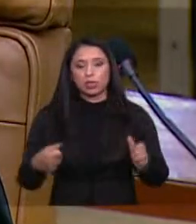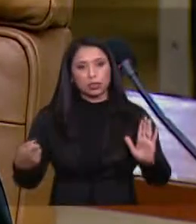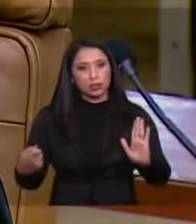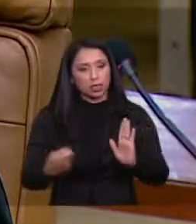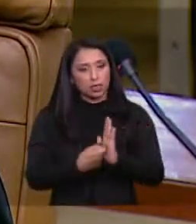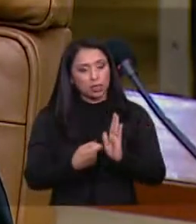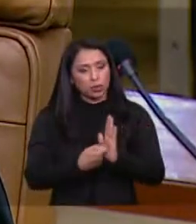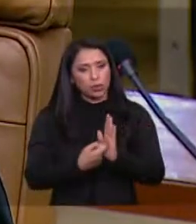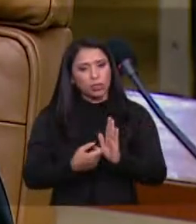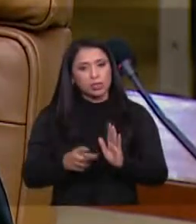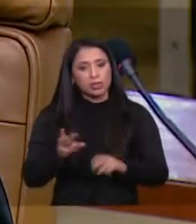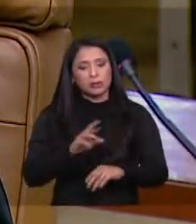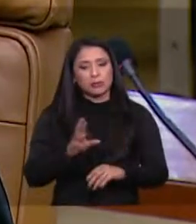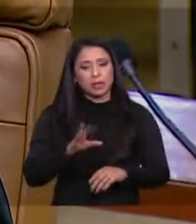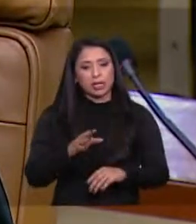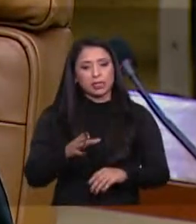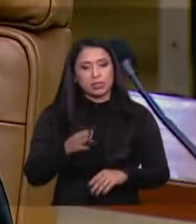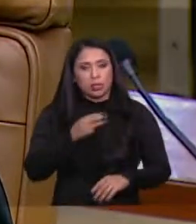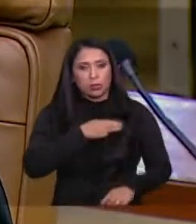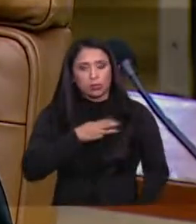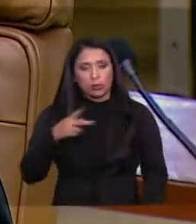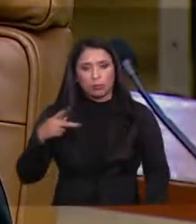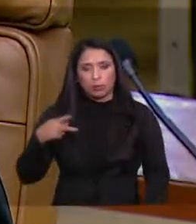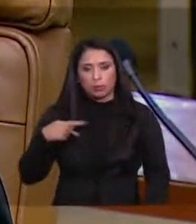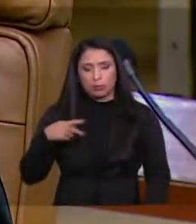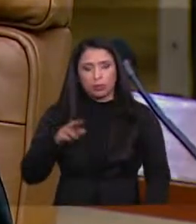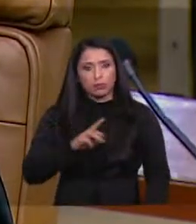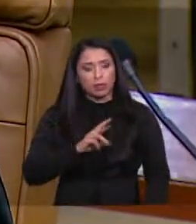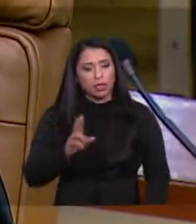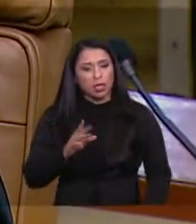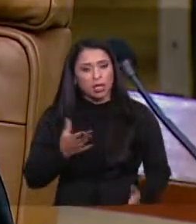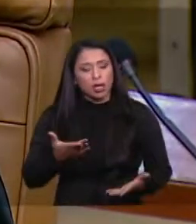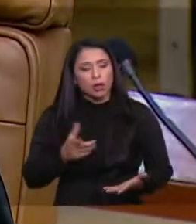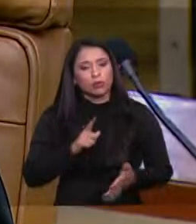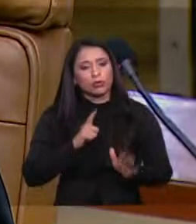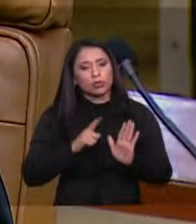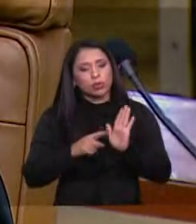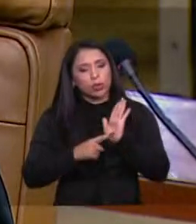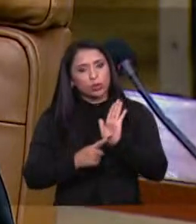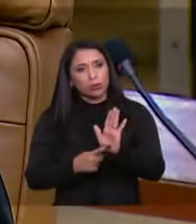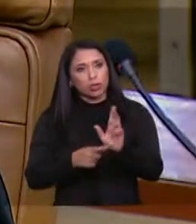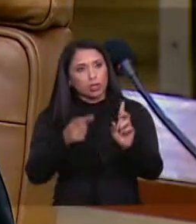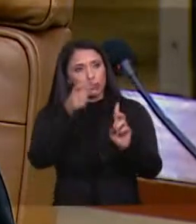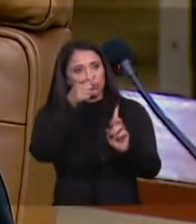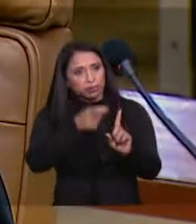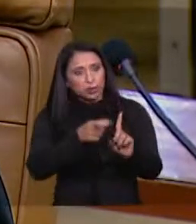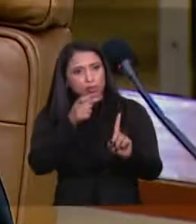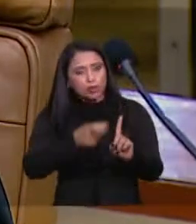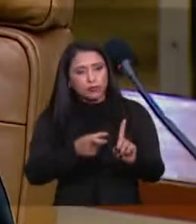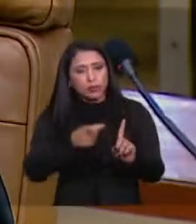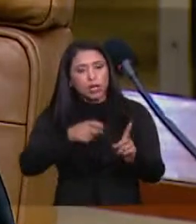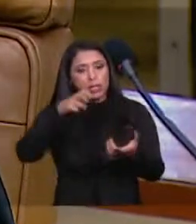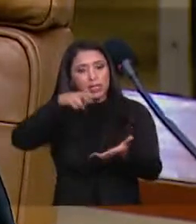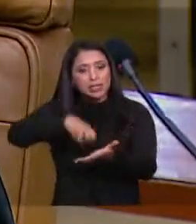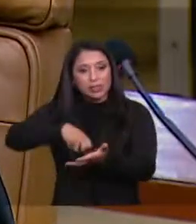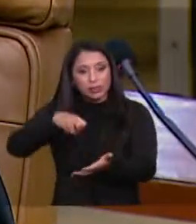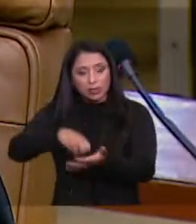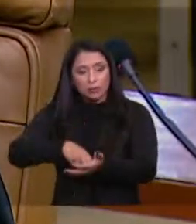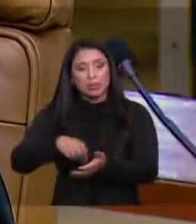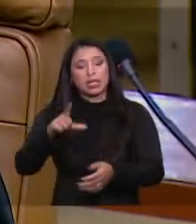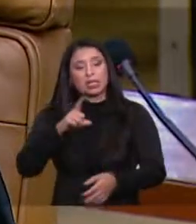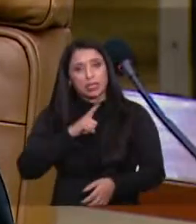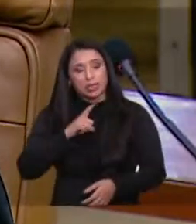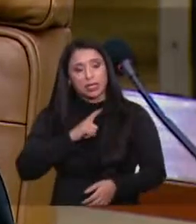obstante as ponderações e sugestões ministeriais a planificar-se do princípio da individualização da pena que é